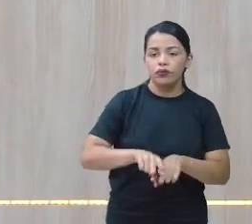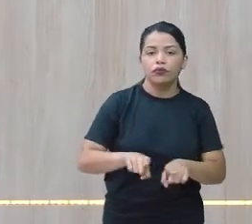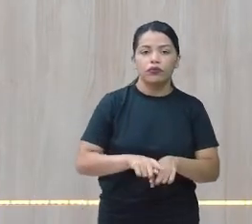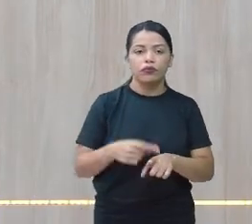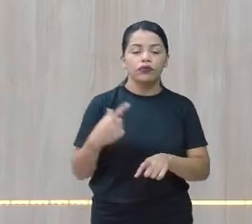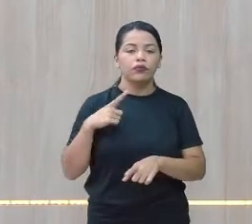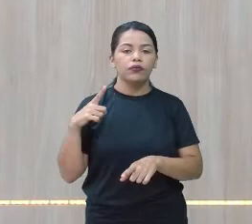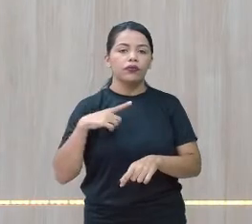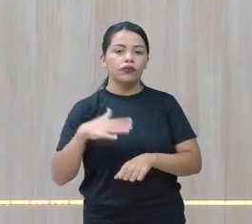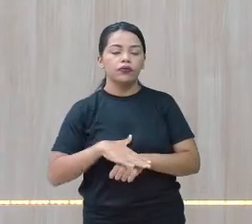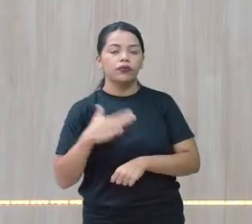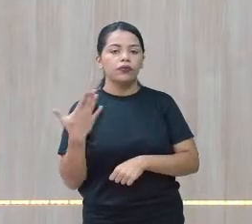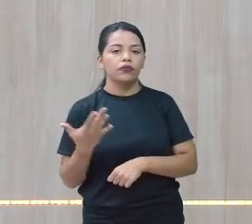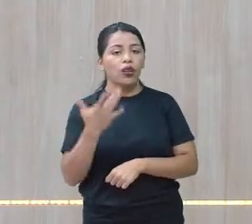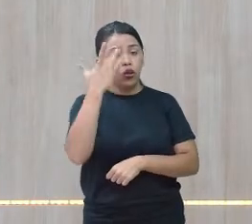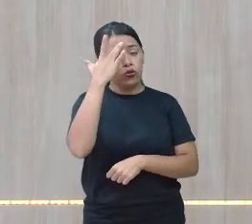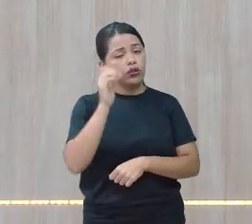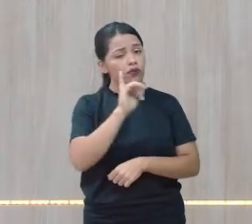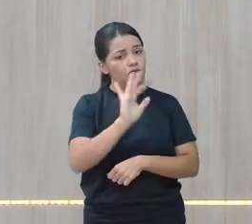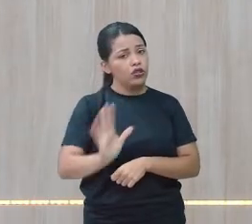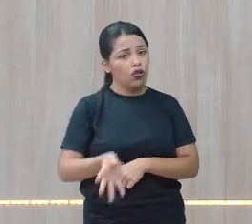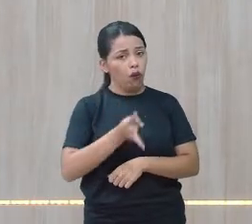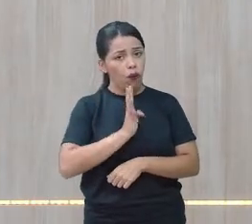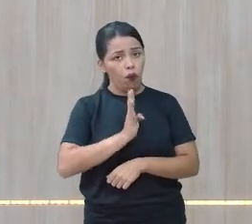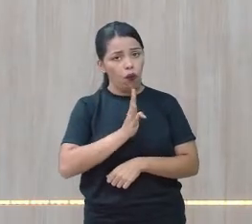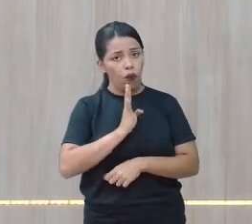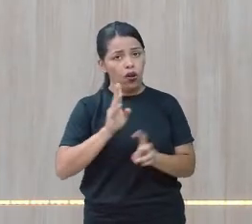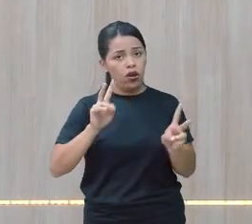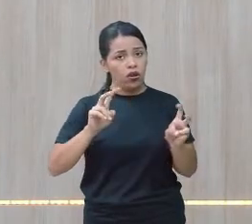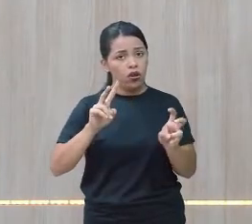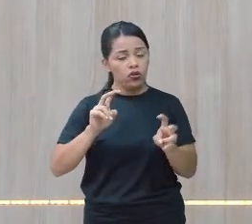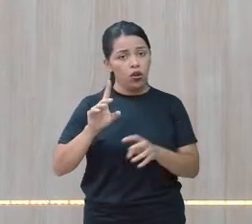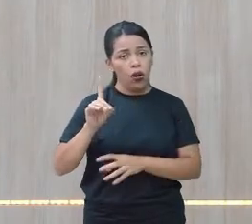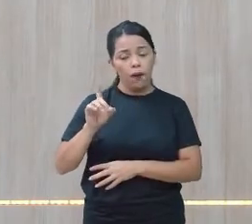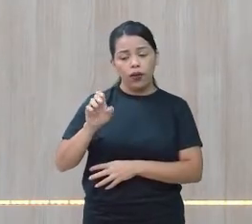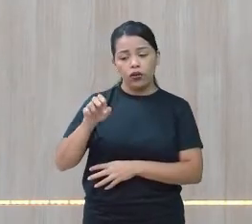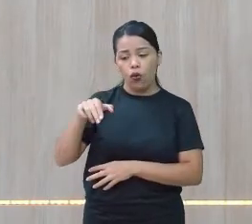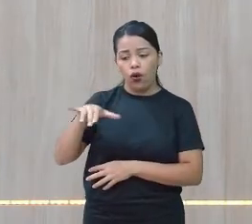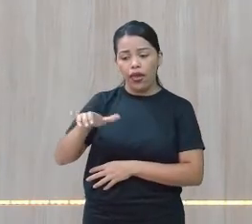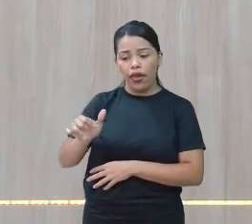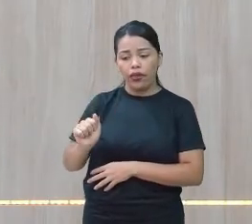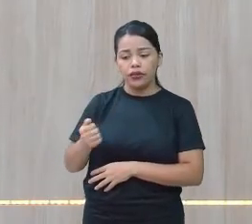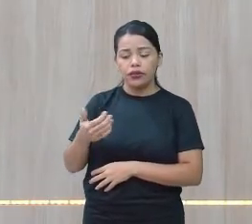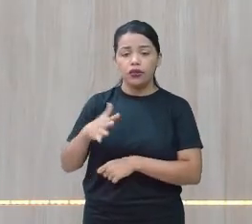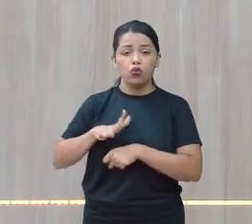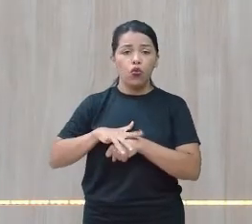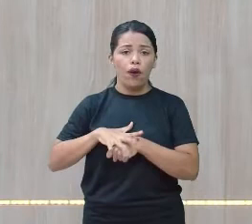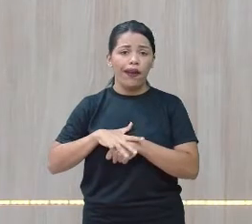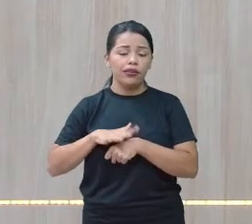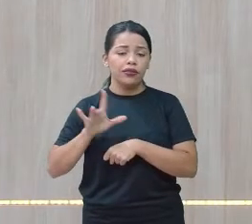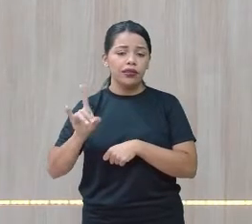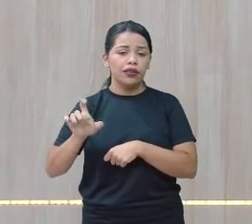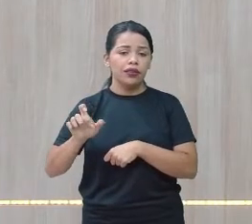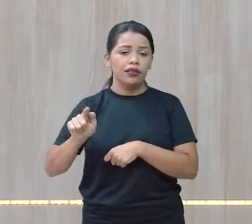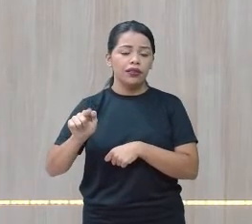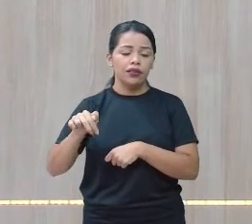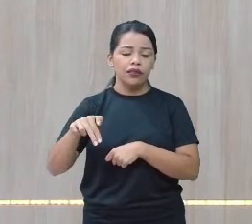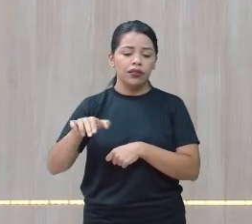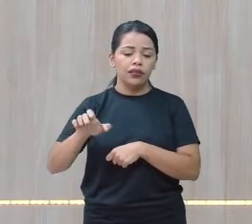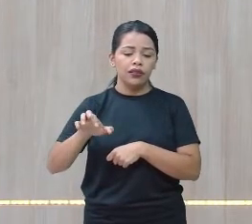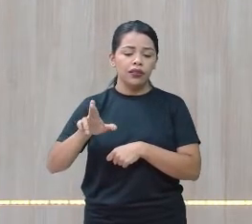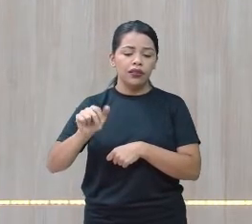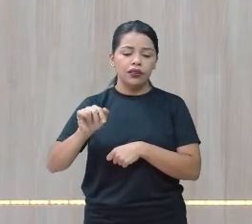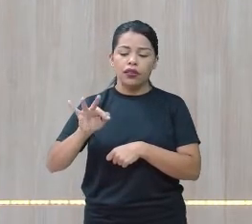pessoal, não sei se vocês já ouviram falar, né, de doença degenerativa. E aqui, nessa doença, eu estou trazendo um